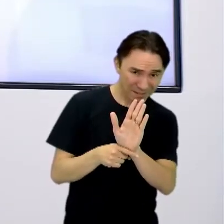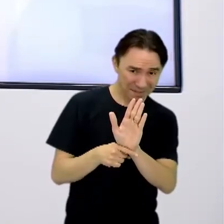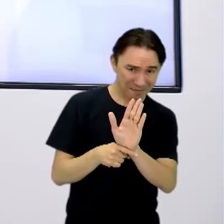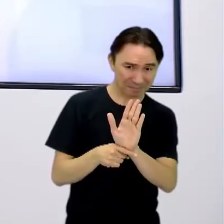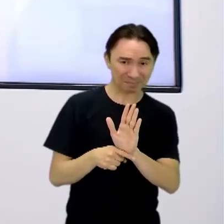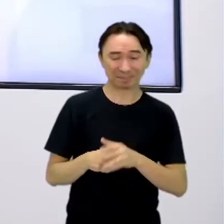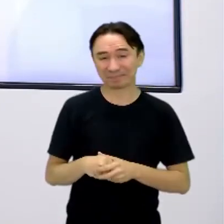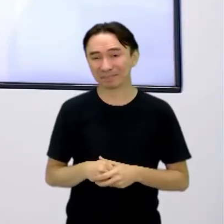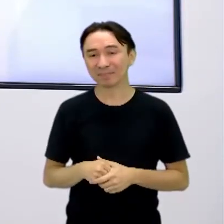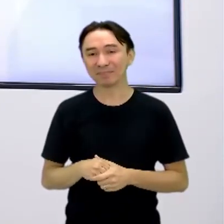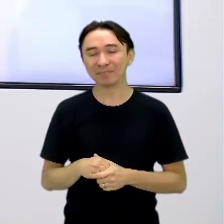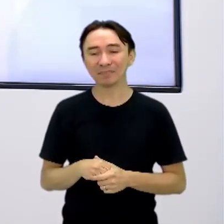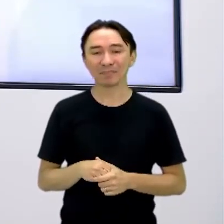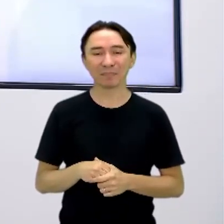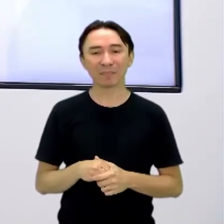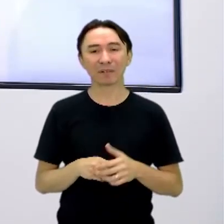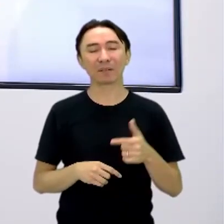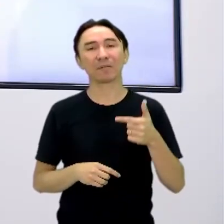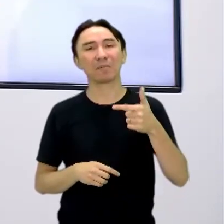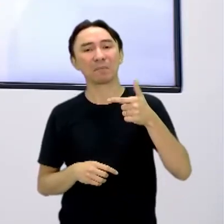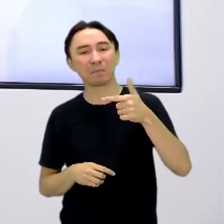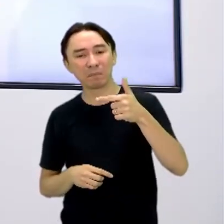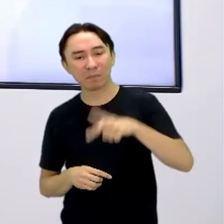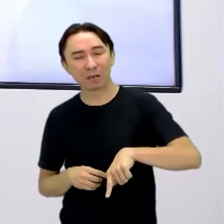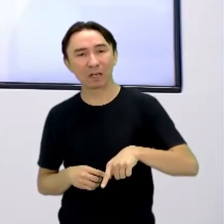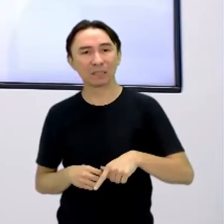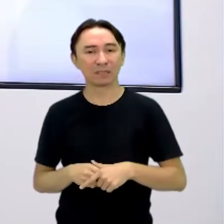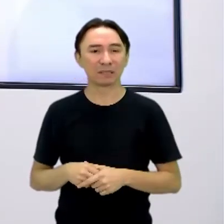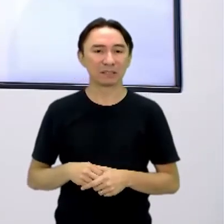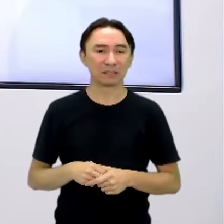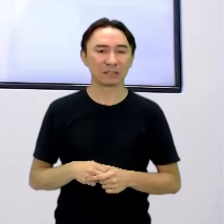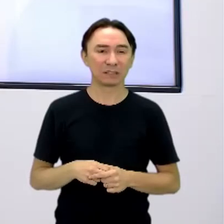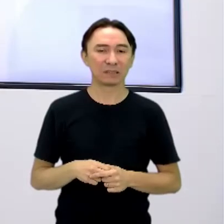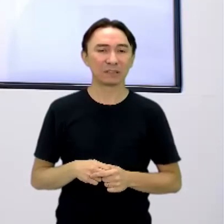tá? Vamos ver se tem aqui mais alguém.